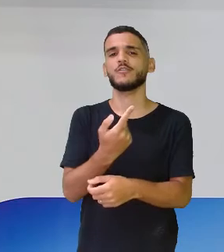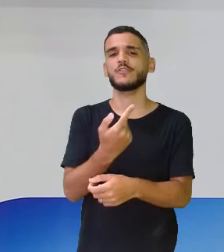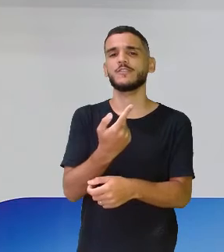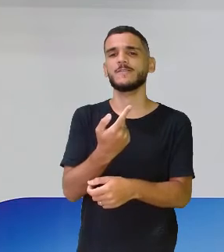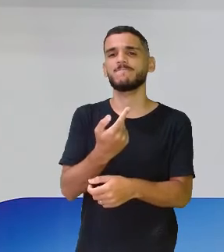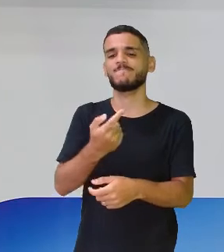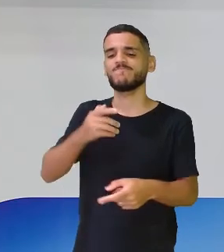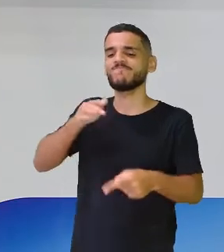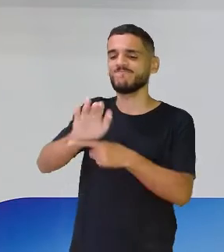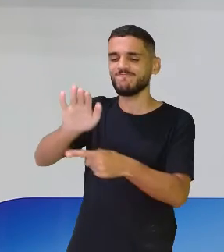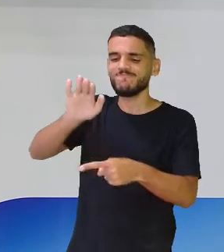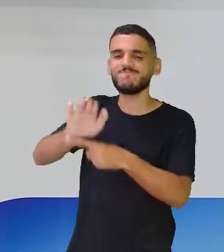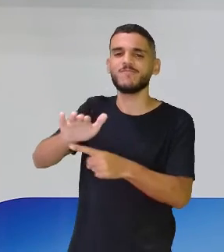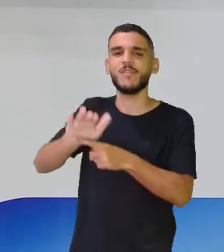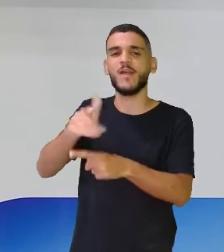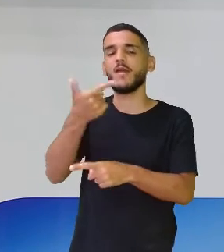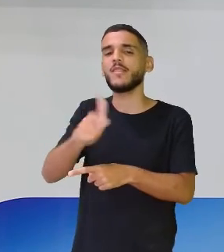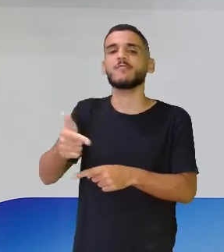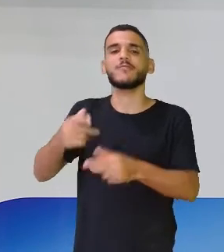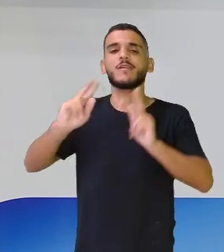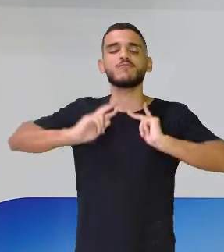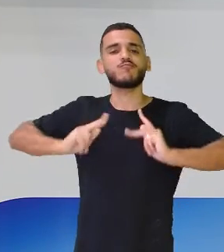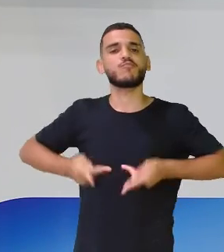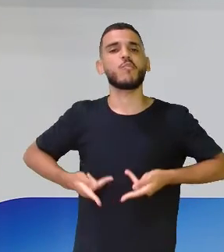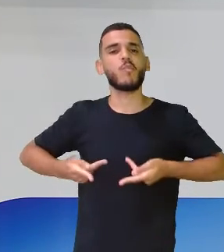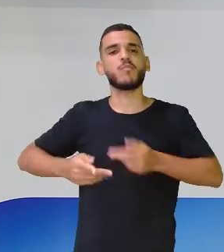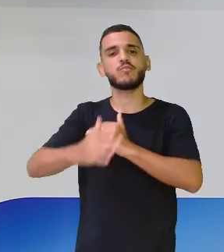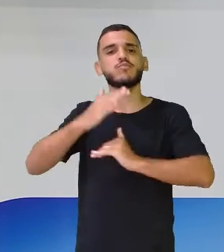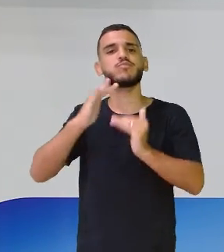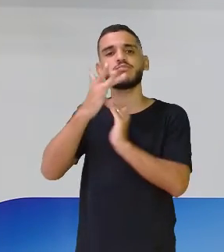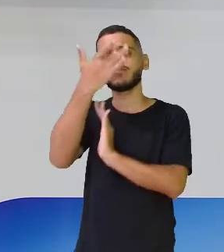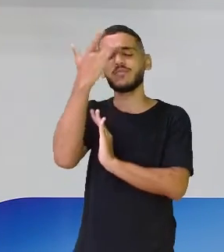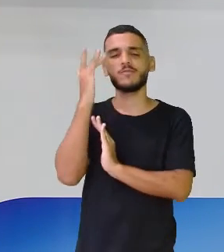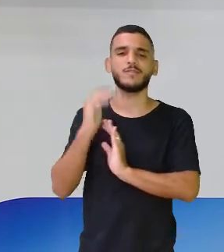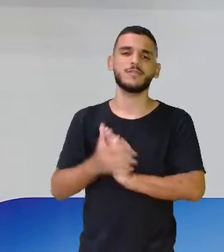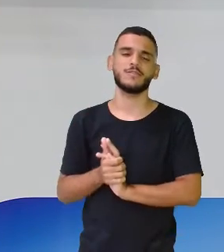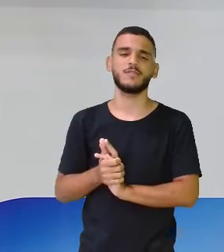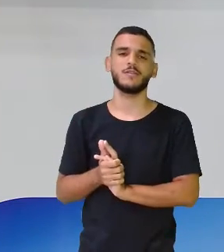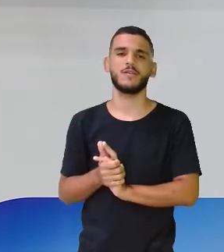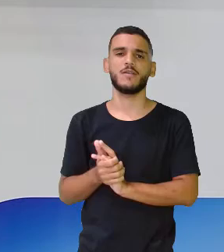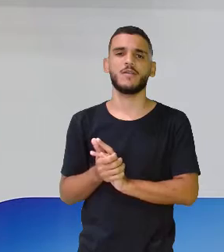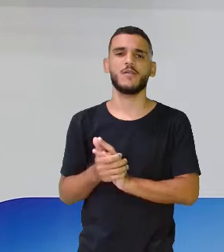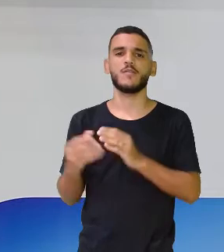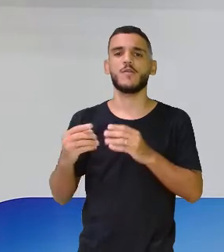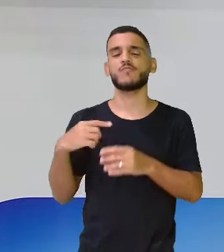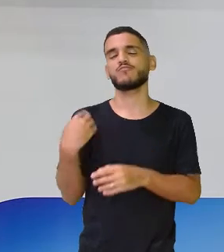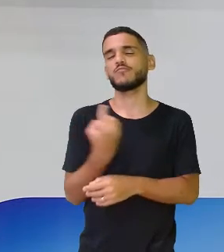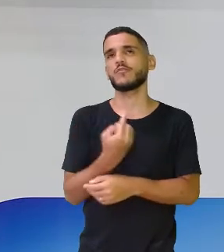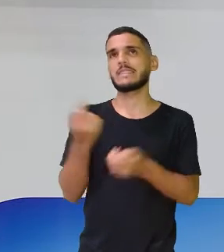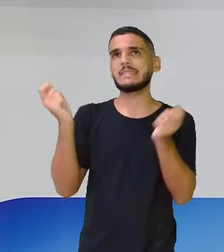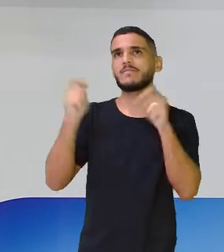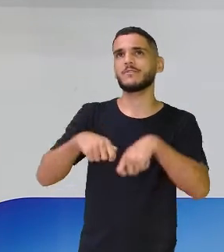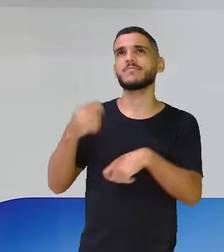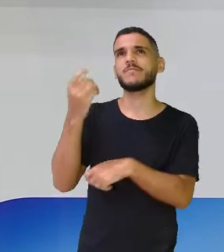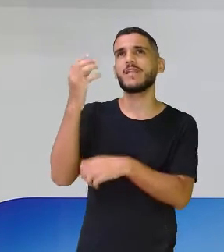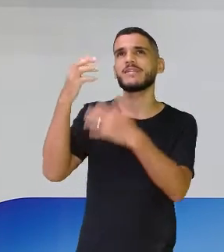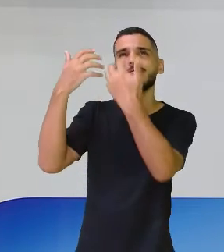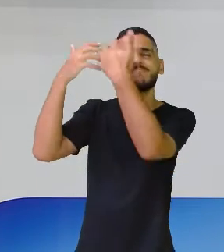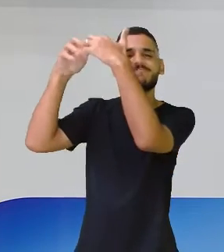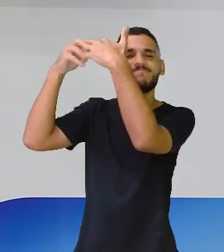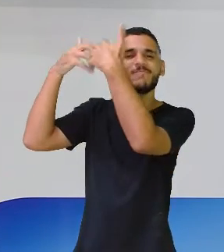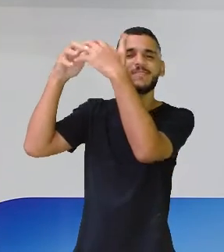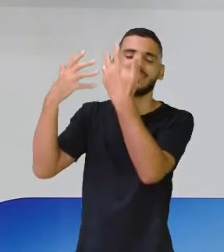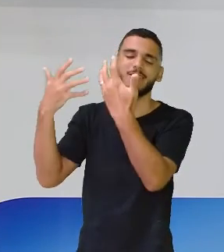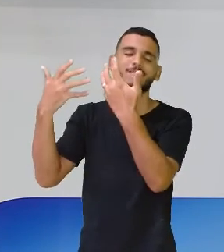e que não está sendo humanizada para todas as pessoas? O que é que a gente pode pensar sobre isso, né? Então, vamos fazer